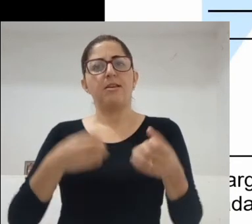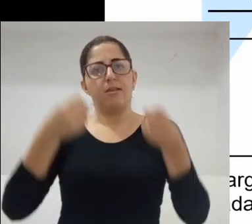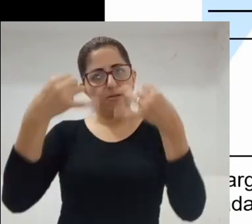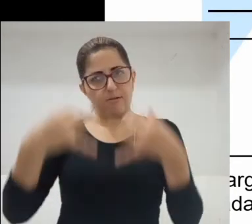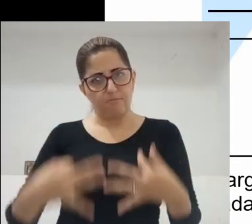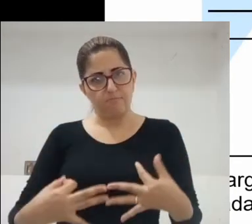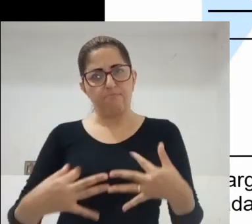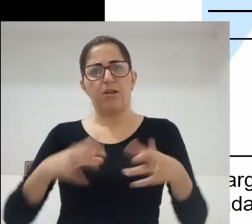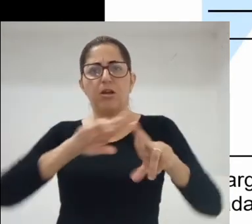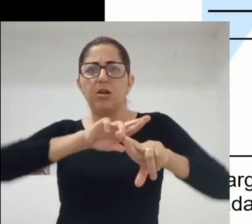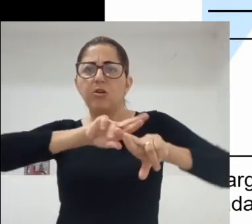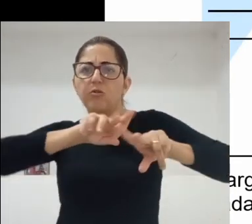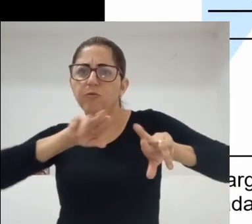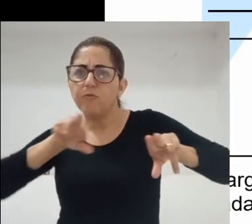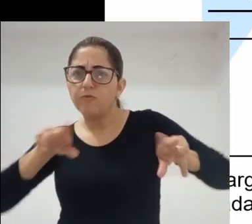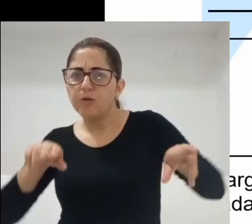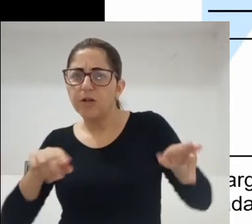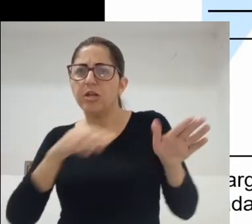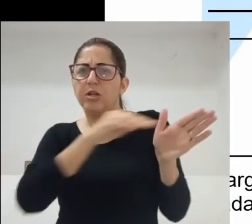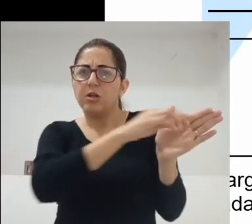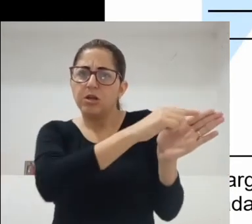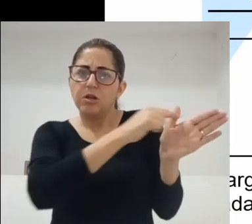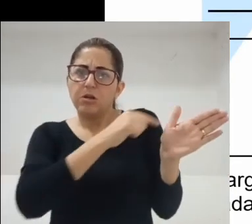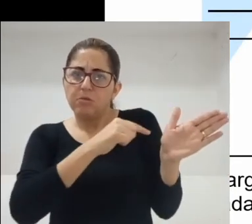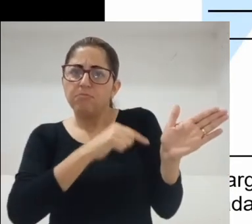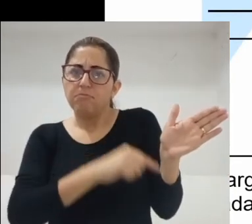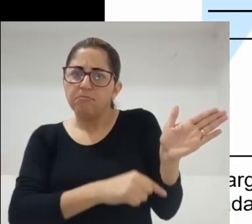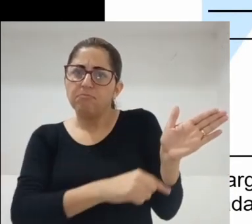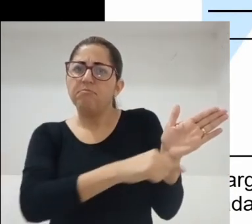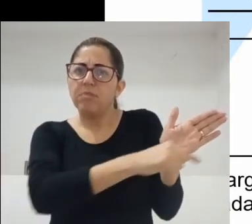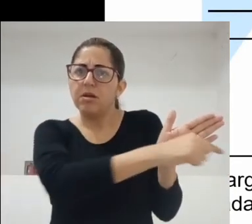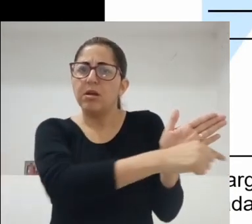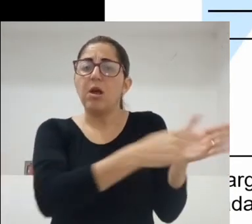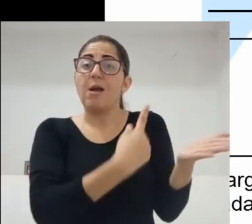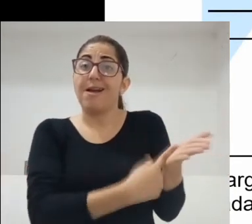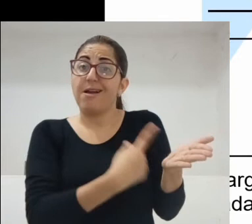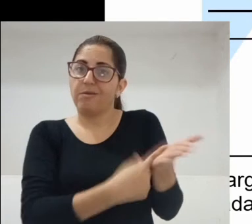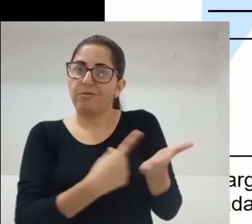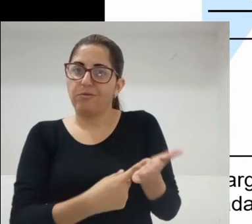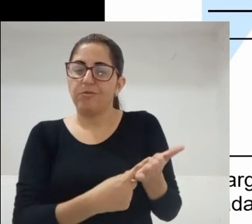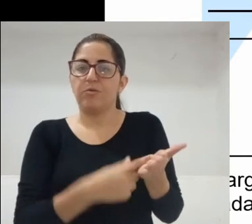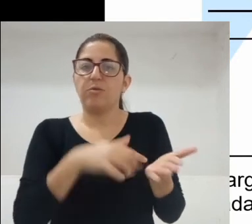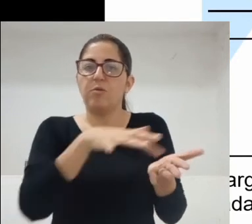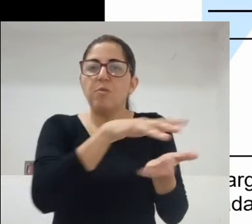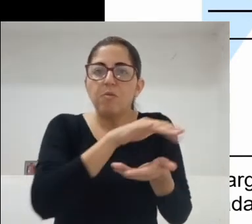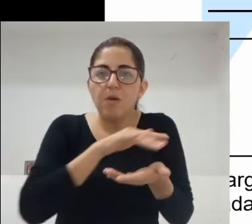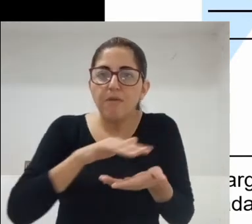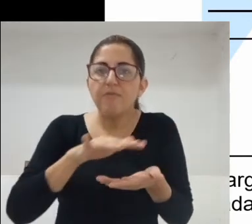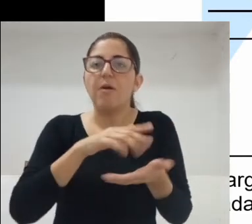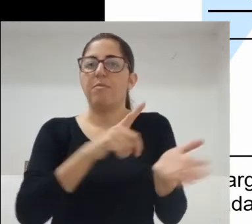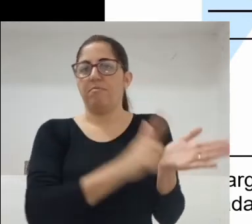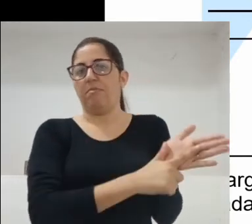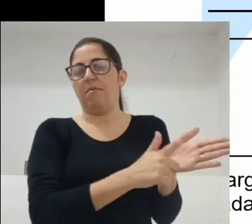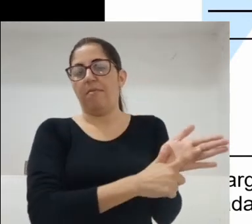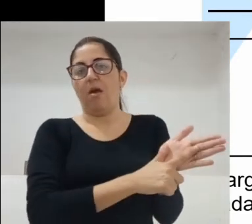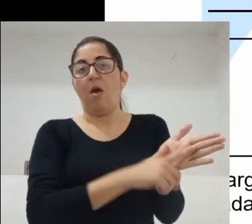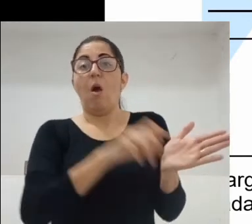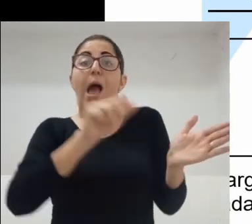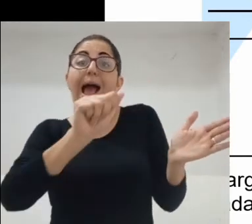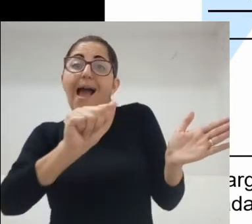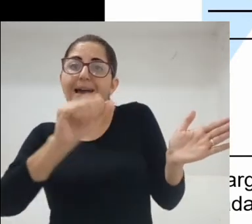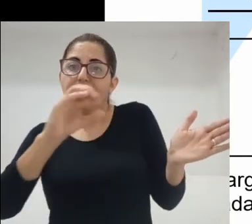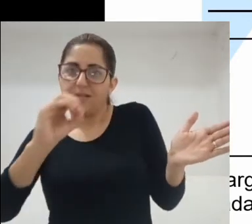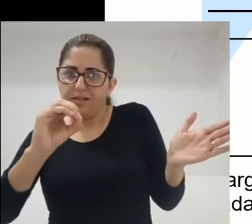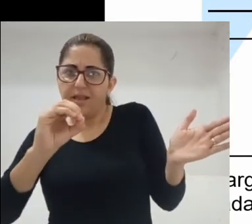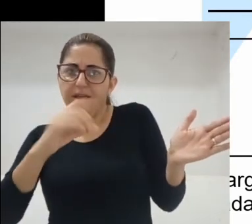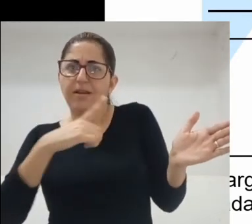também estabelece, né, diferentes tipos de margem de acordo com o formato do papel, né? Então a